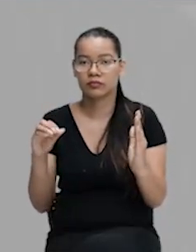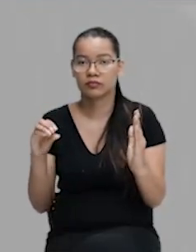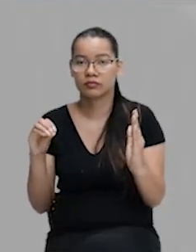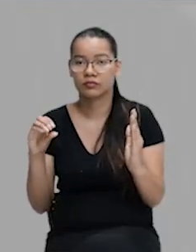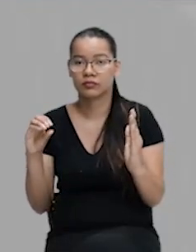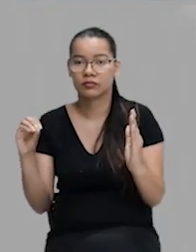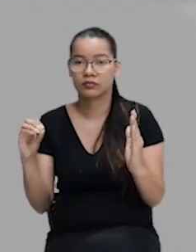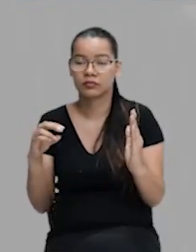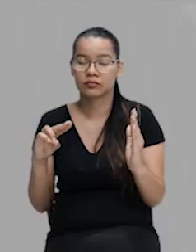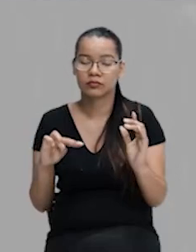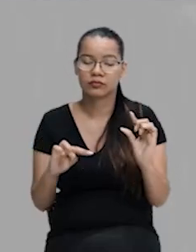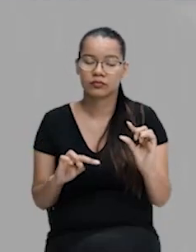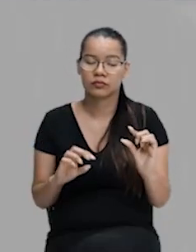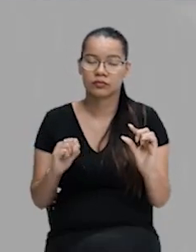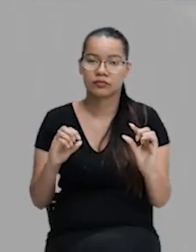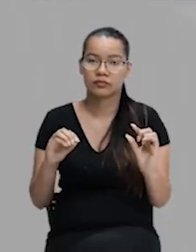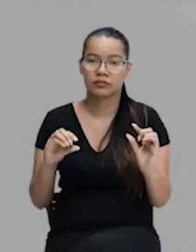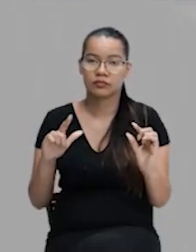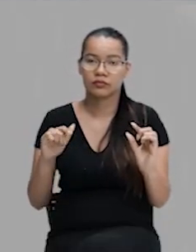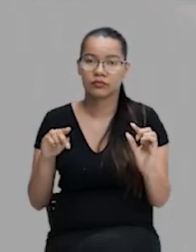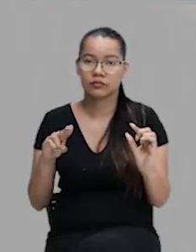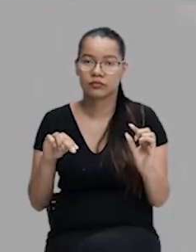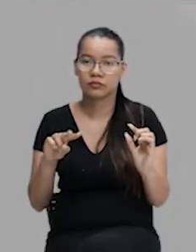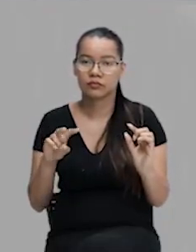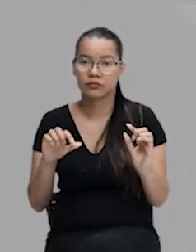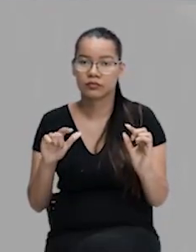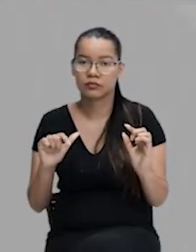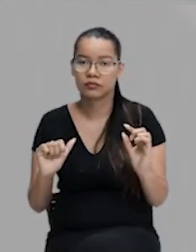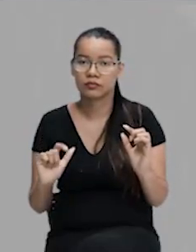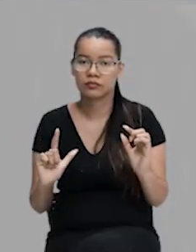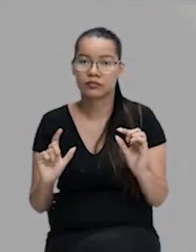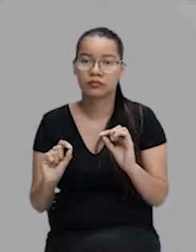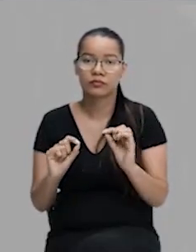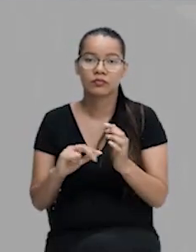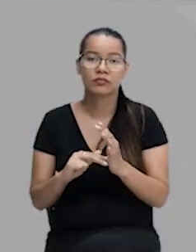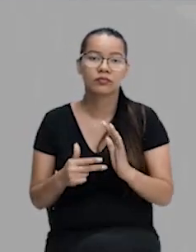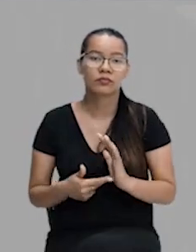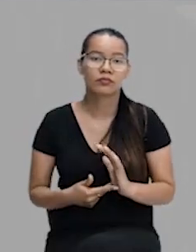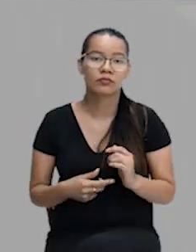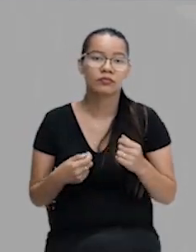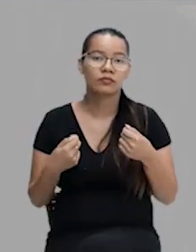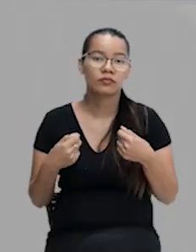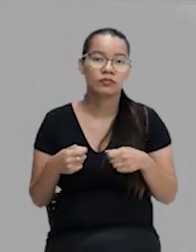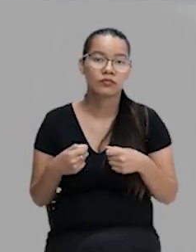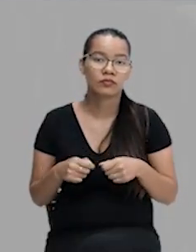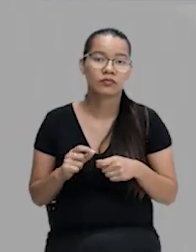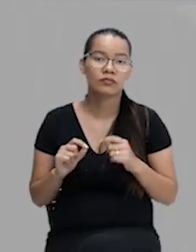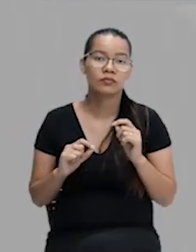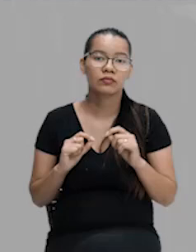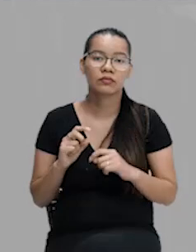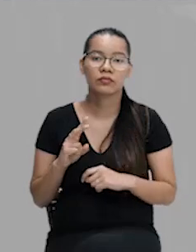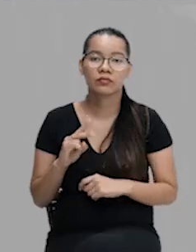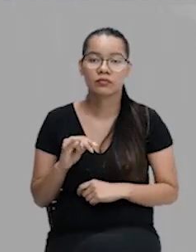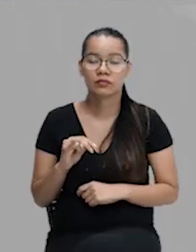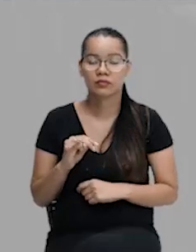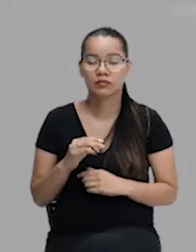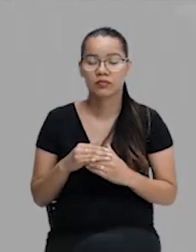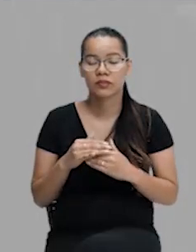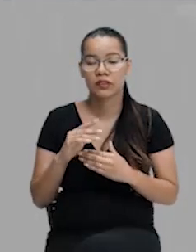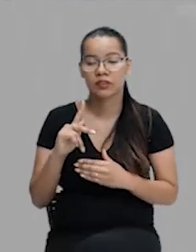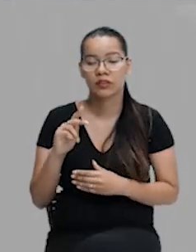solúvel. Ser menos solúvel quer dizer que esse produto ele vai precipitar, ele vai para o fundo